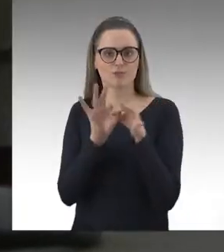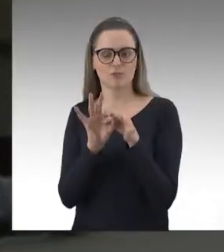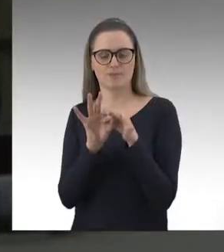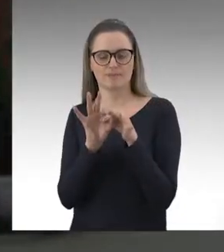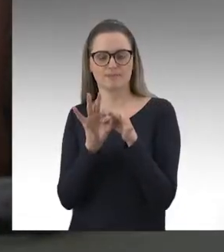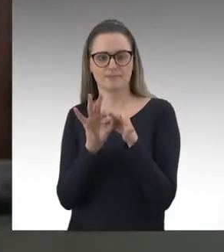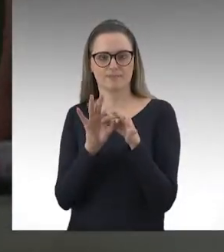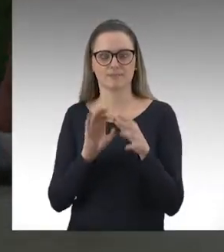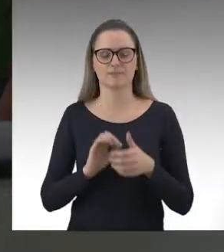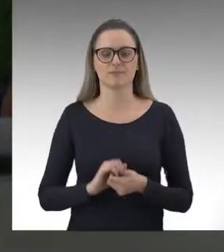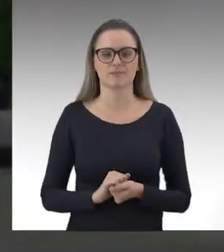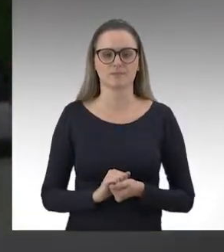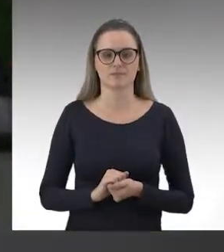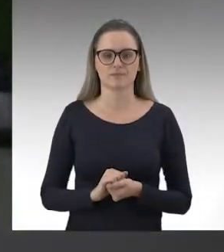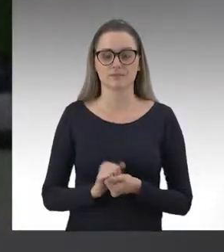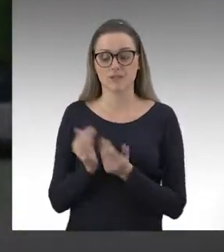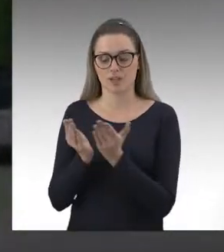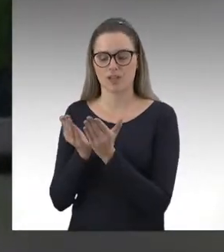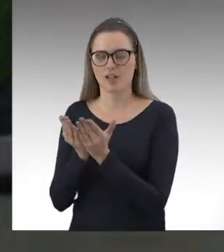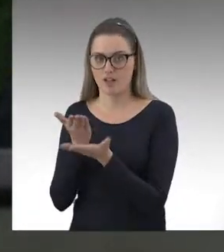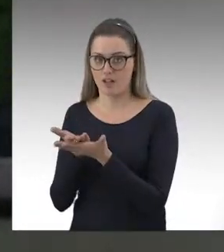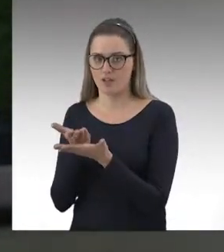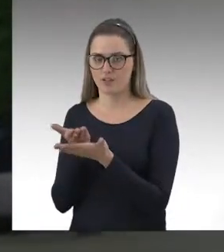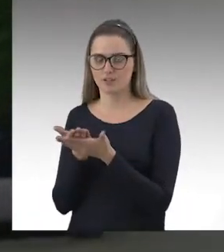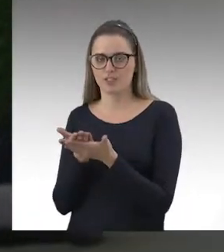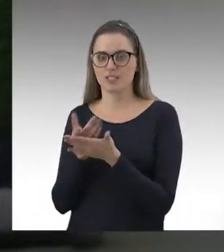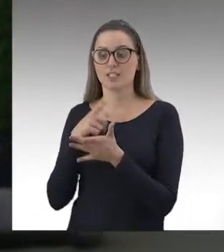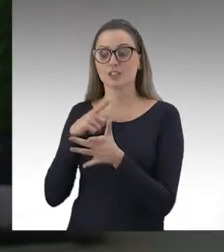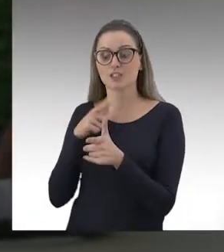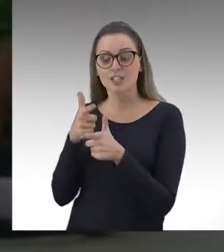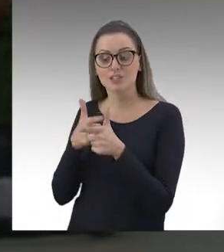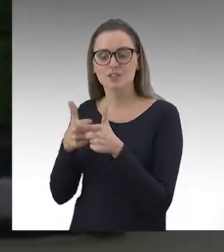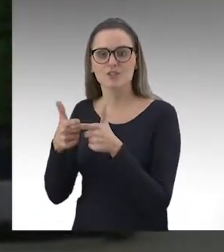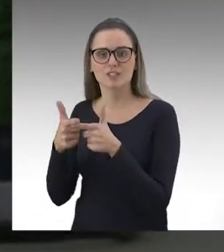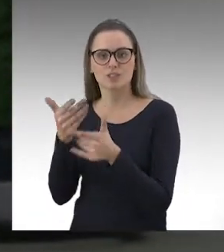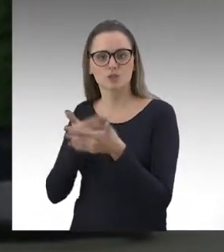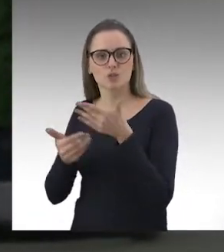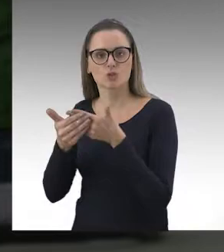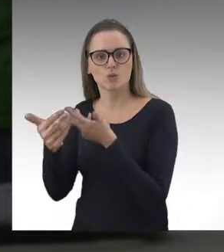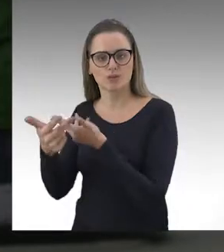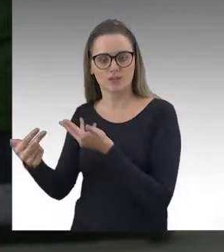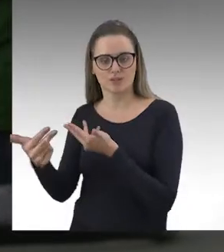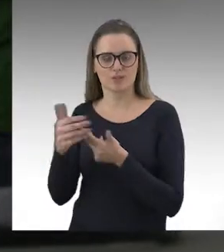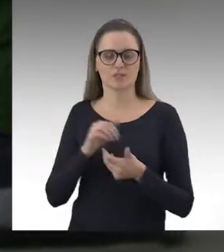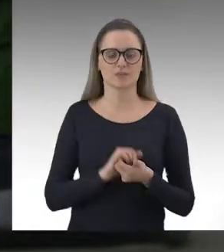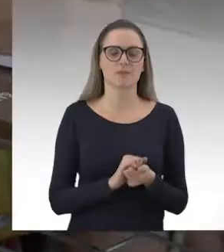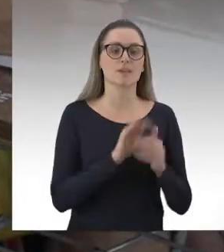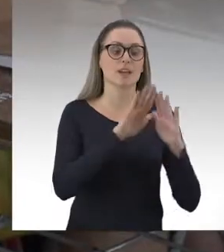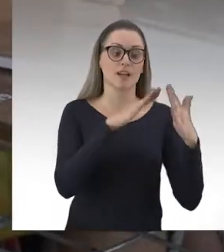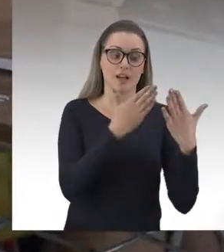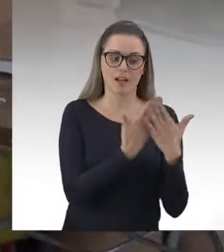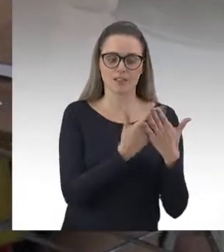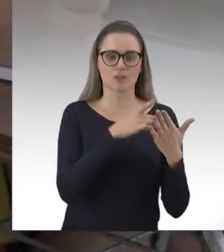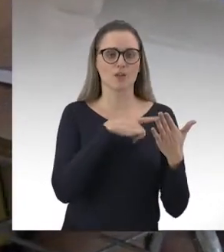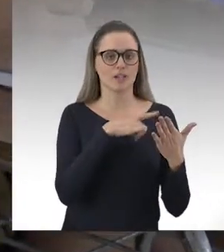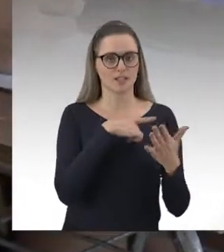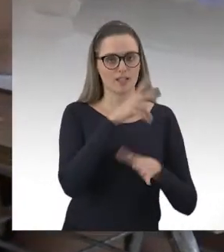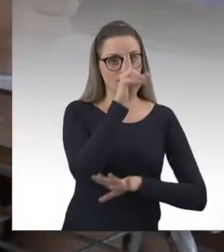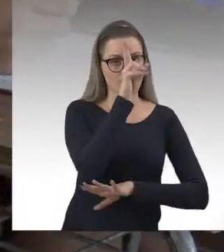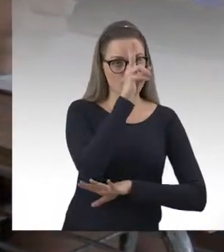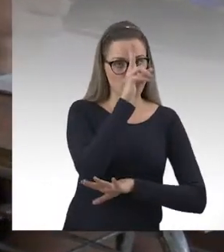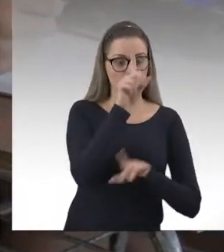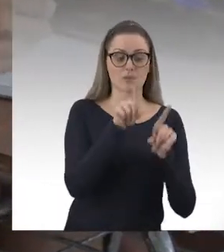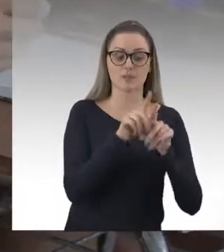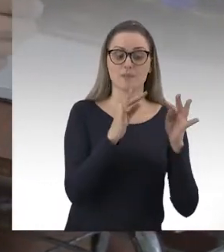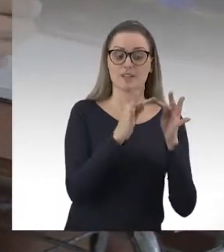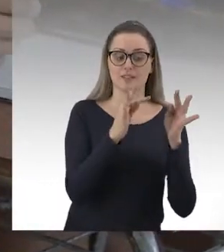esse sentido. Com que muitas espécies se dividissem, né, e ficassem. Essa escola, então, ela trabalha com ensino médio e